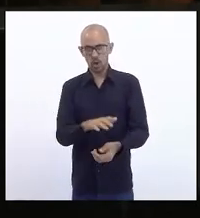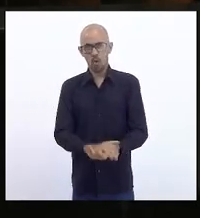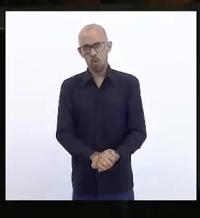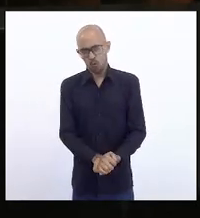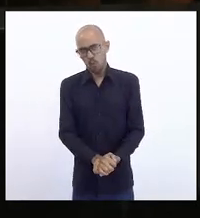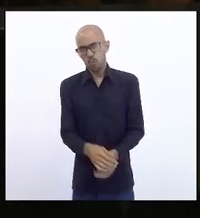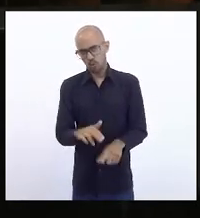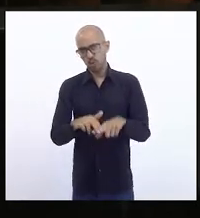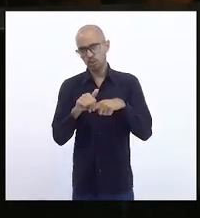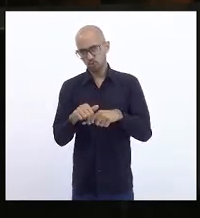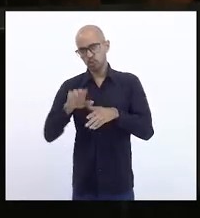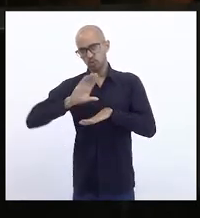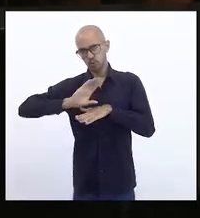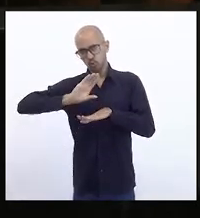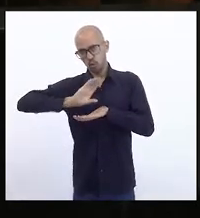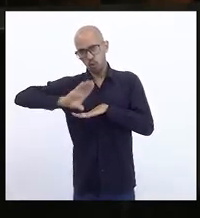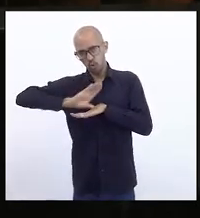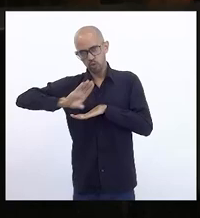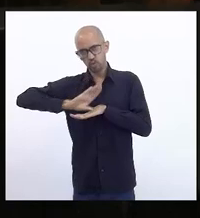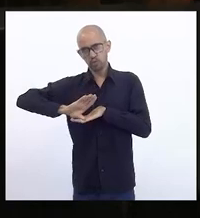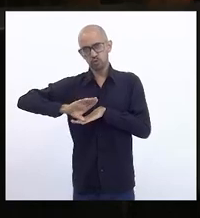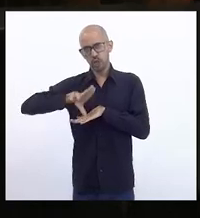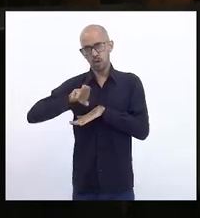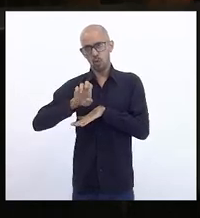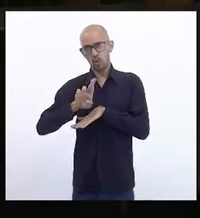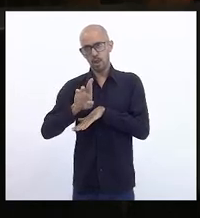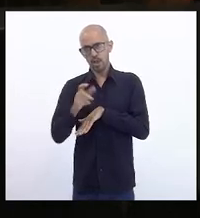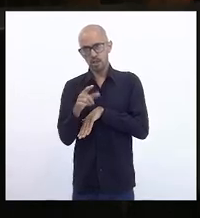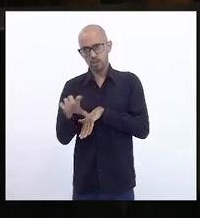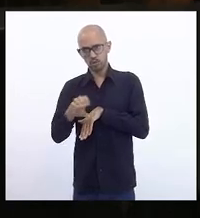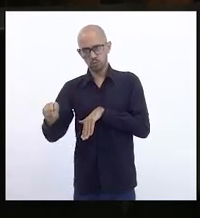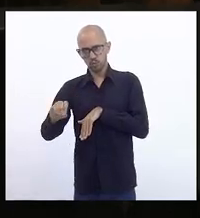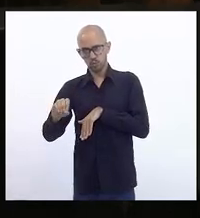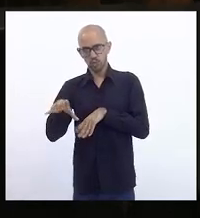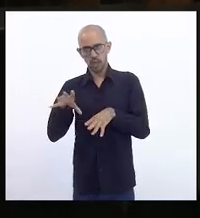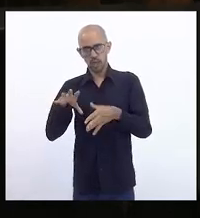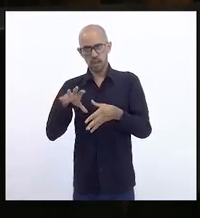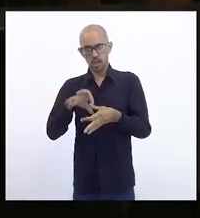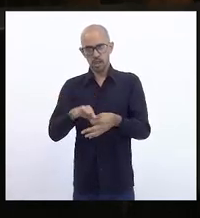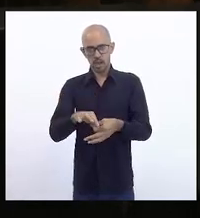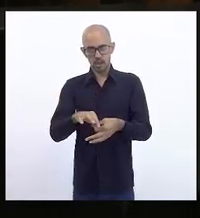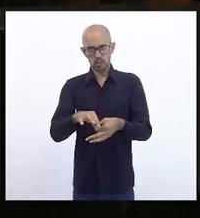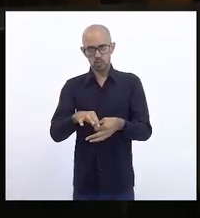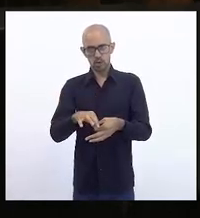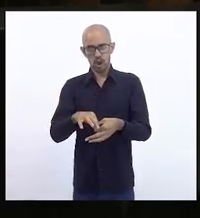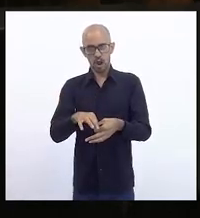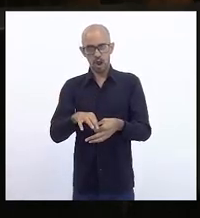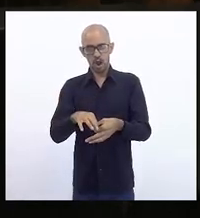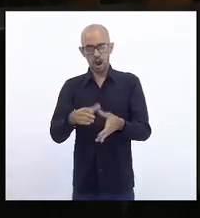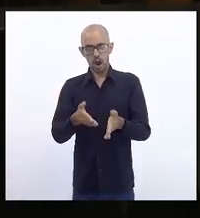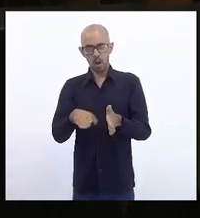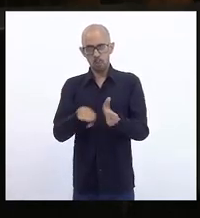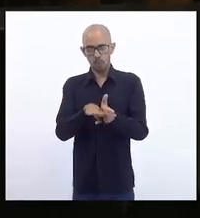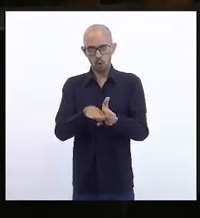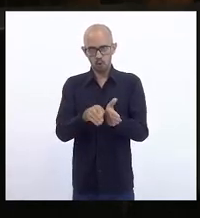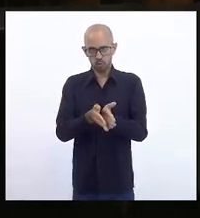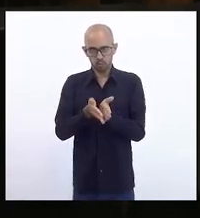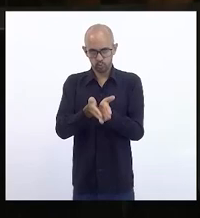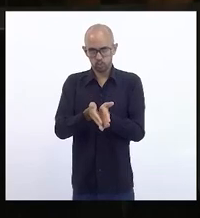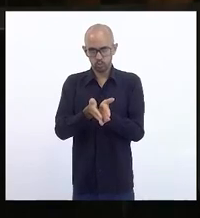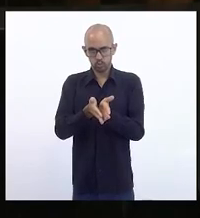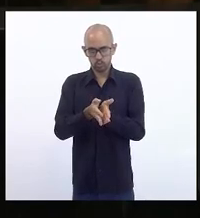da UESO eles estão completamente ligados, né, à questão do porto de Itaguaí. E a UESO, como